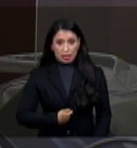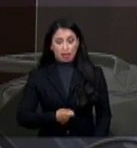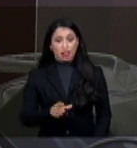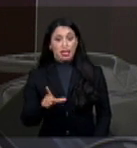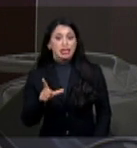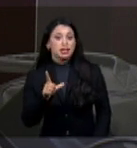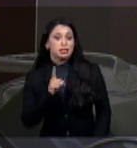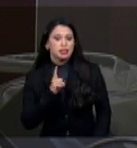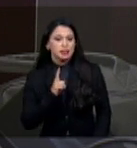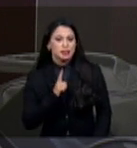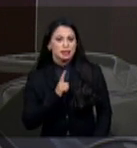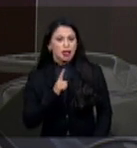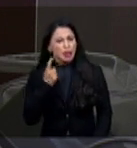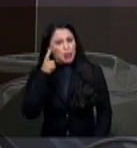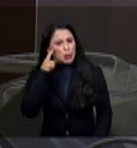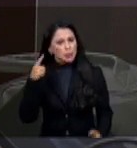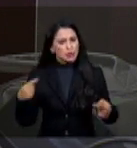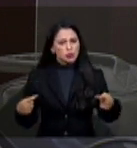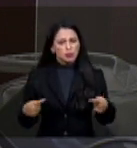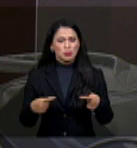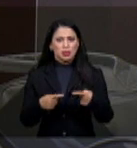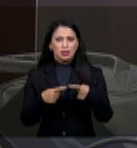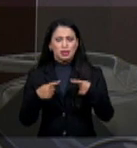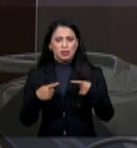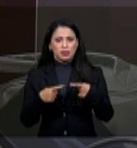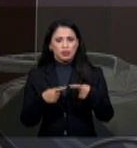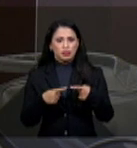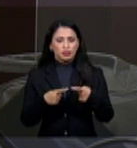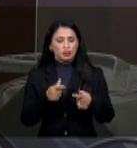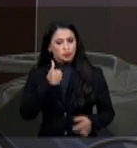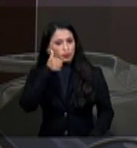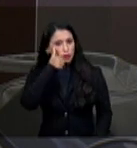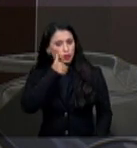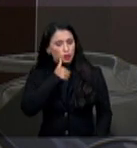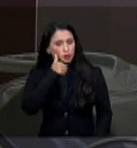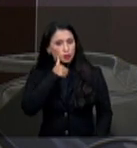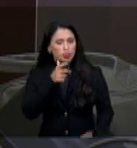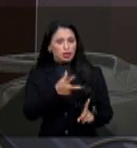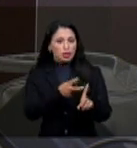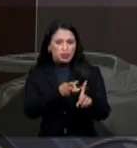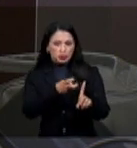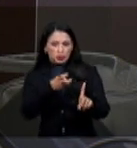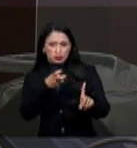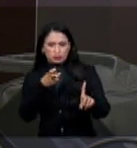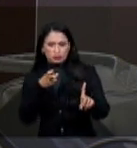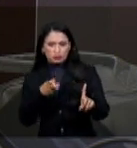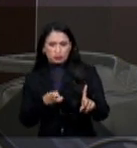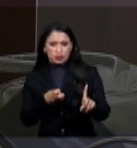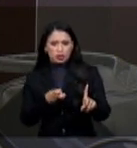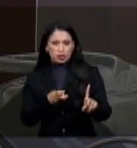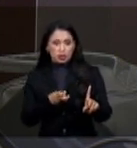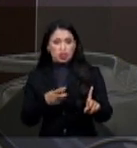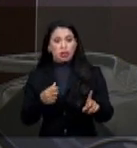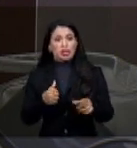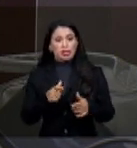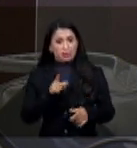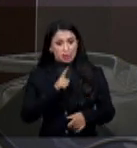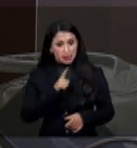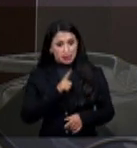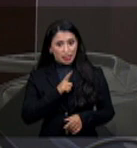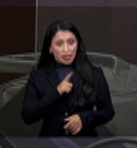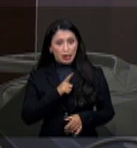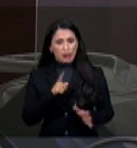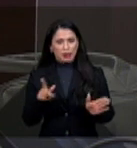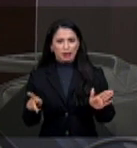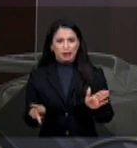de que existe uma ligação íntima entre o ser, uma mulher indígena, que está e que pertence a uma outra